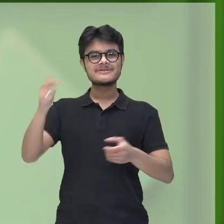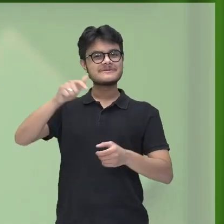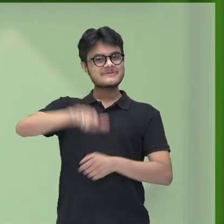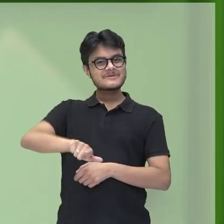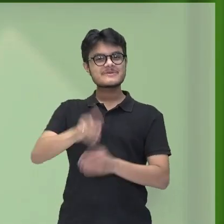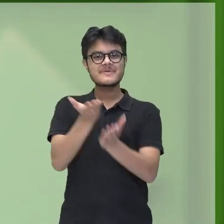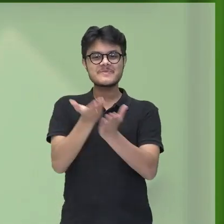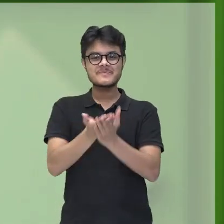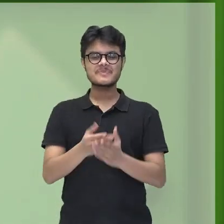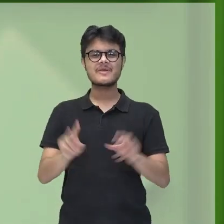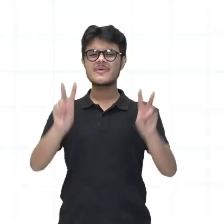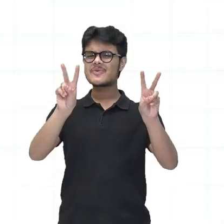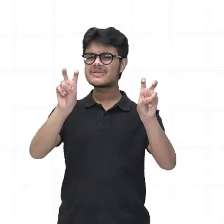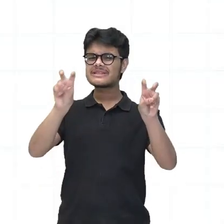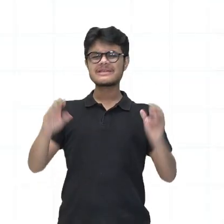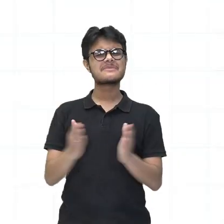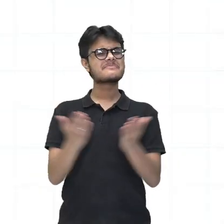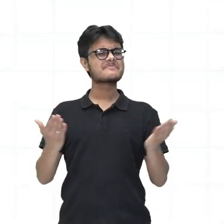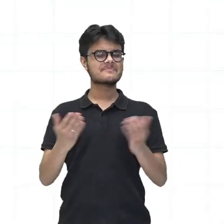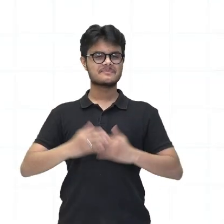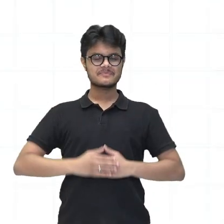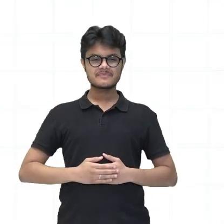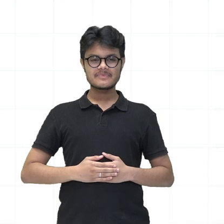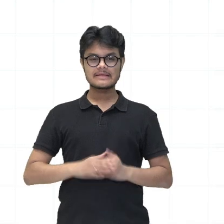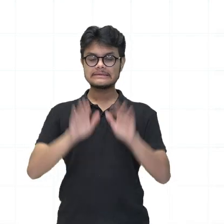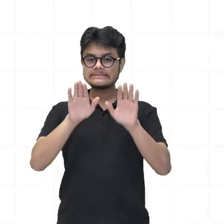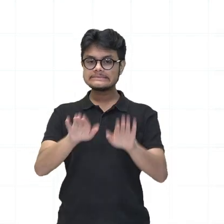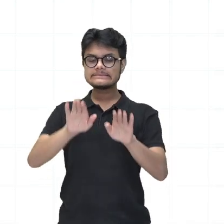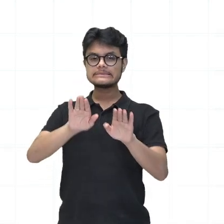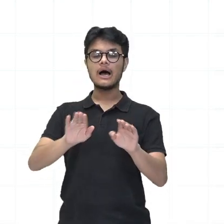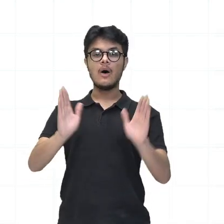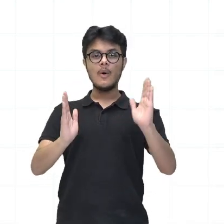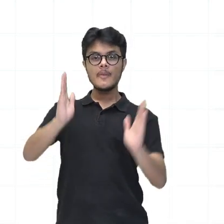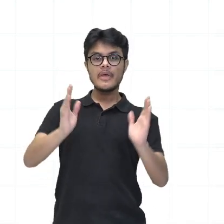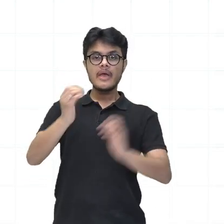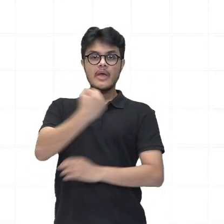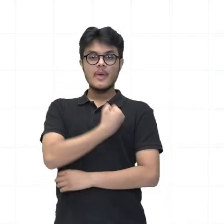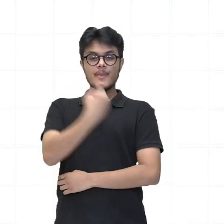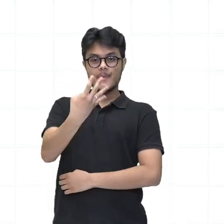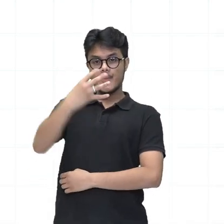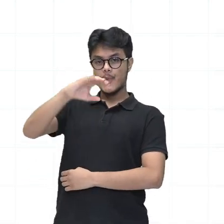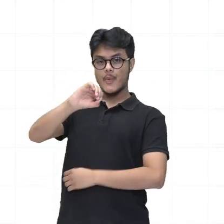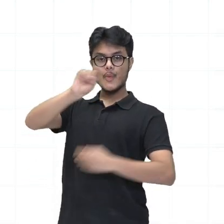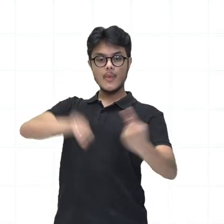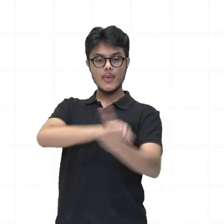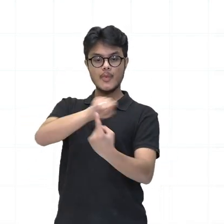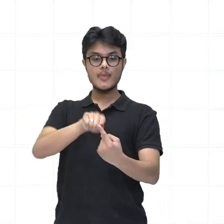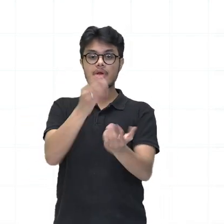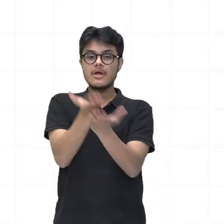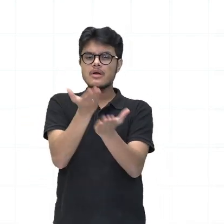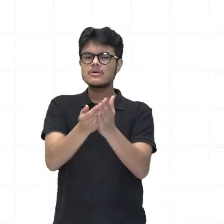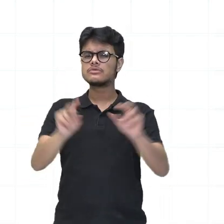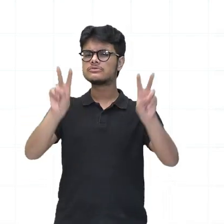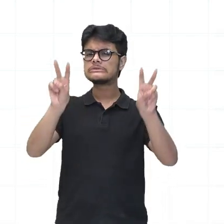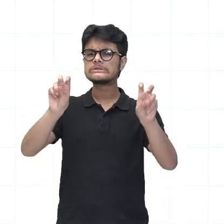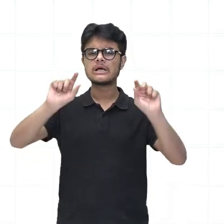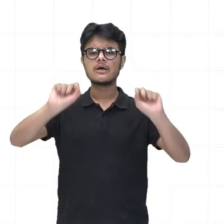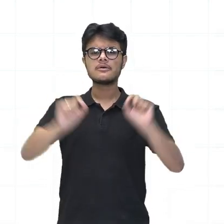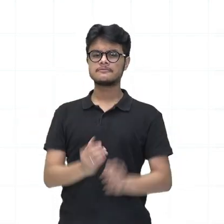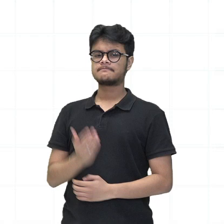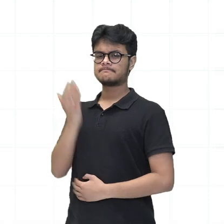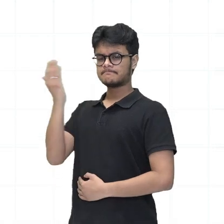aula. Bora ver qual é o assunto da nossa aula. A nossa aula de número 40 tem por objeto de conhecimento História